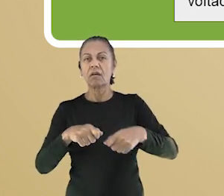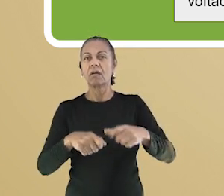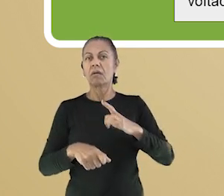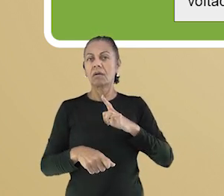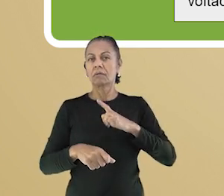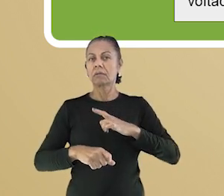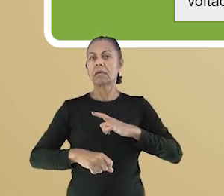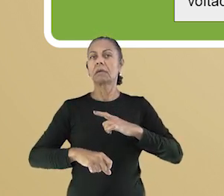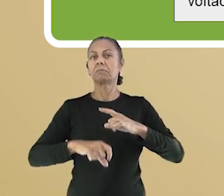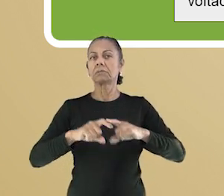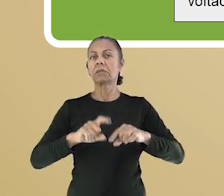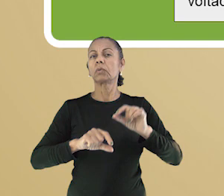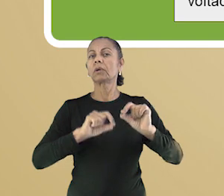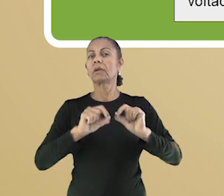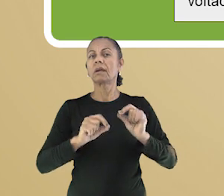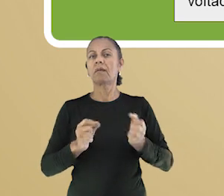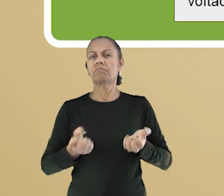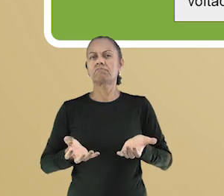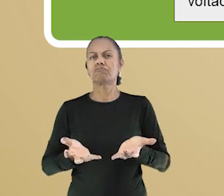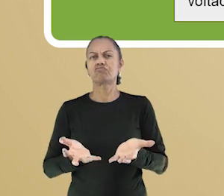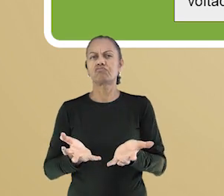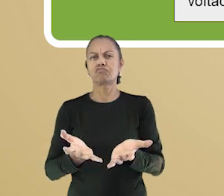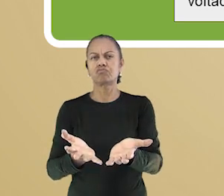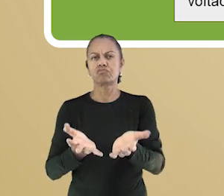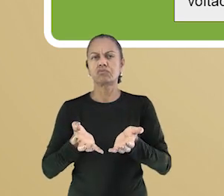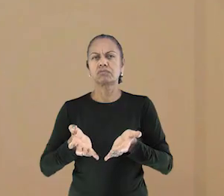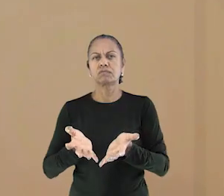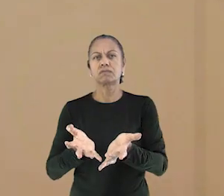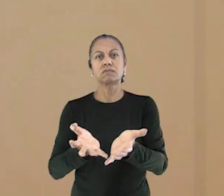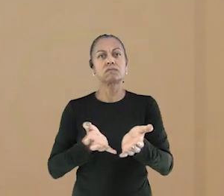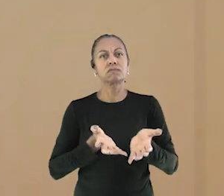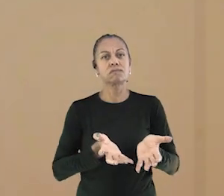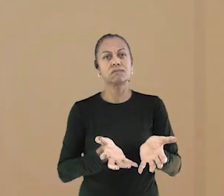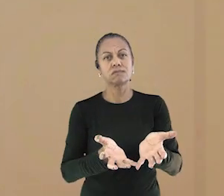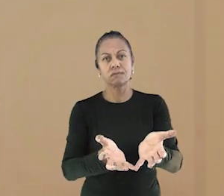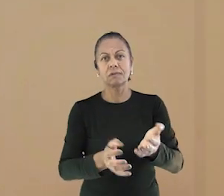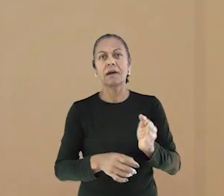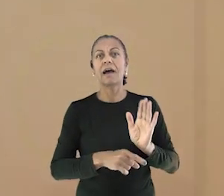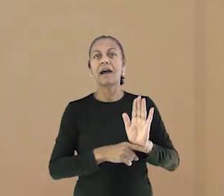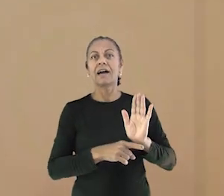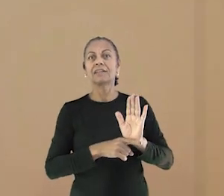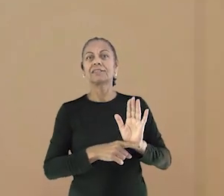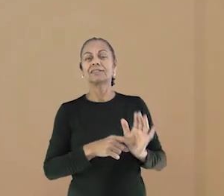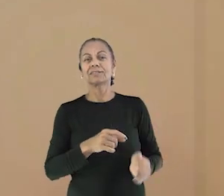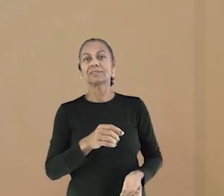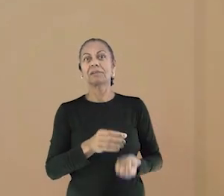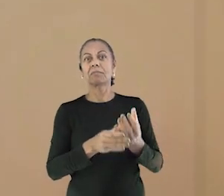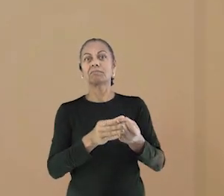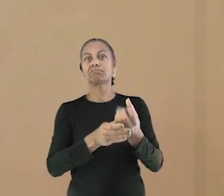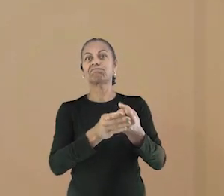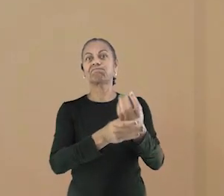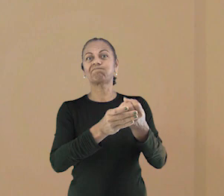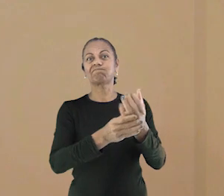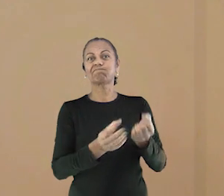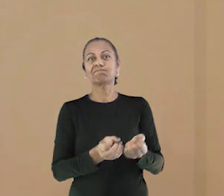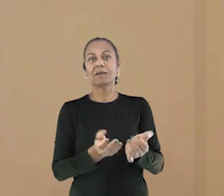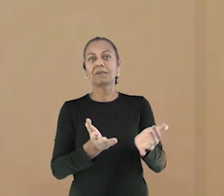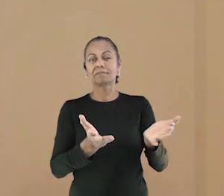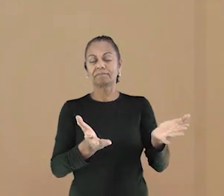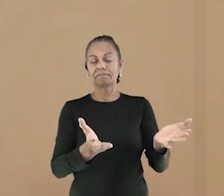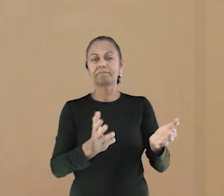né, de grande porte até, para auxiliar na sua produção. E aí você me pergunta, professor, por que você começou falando